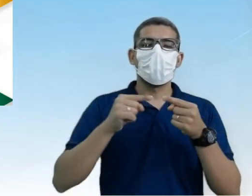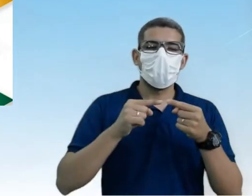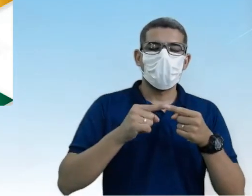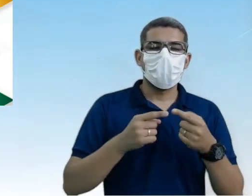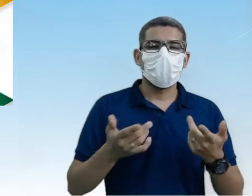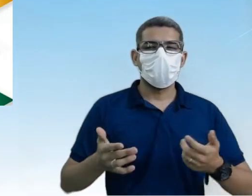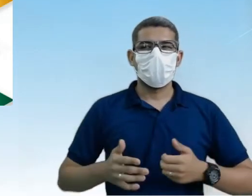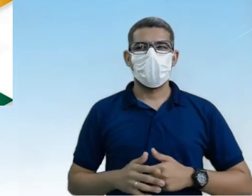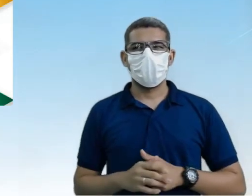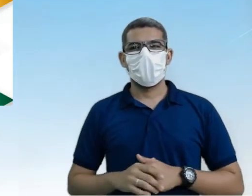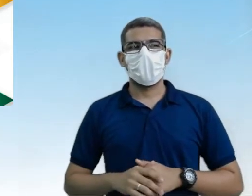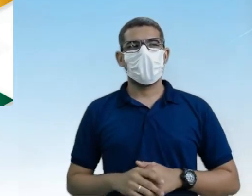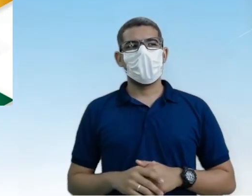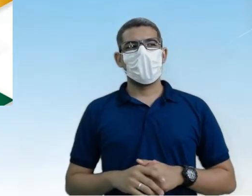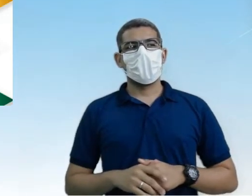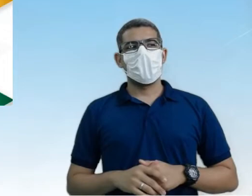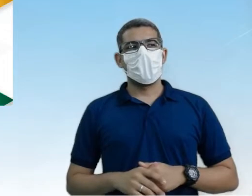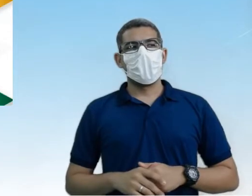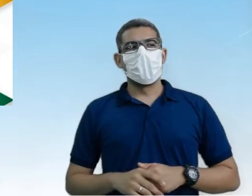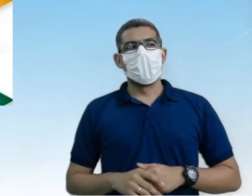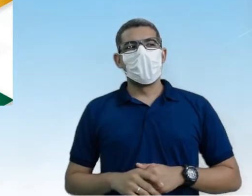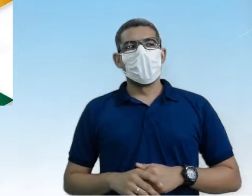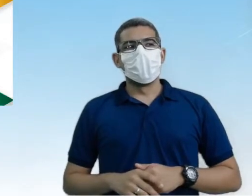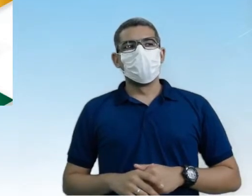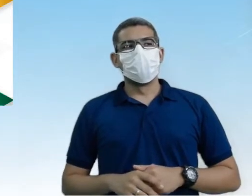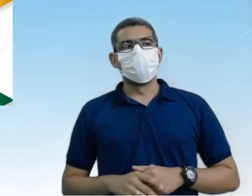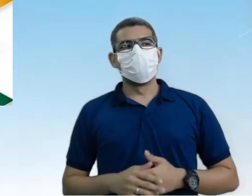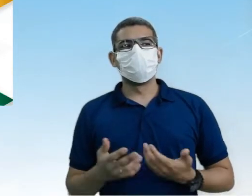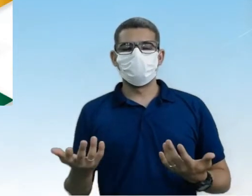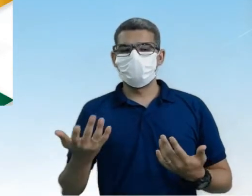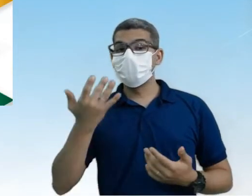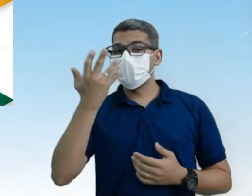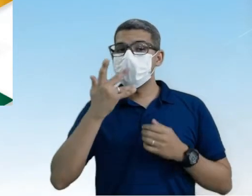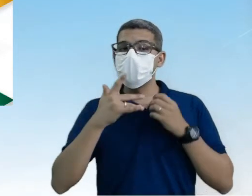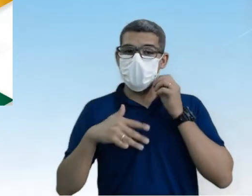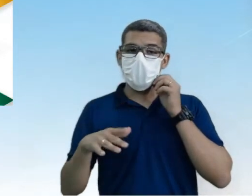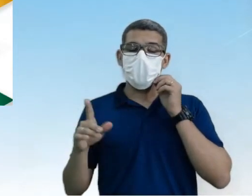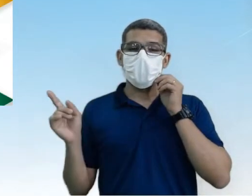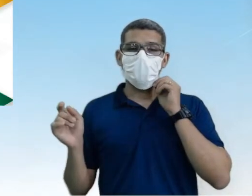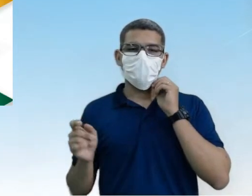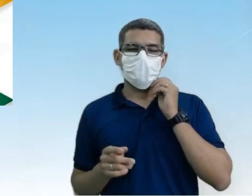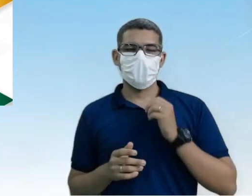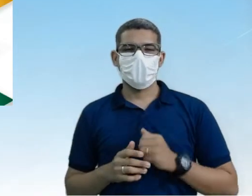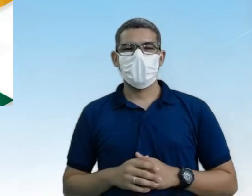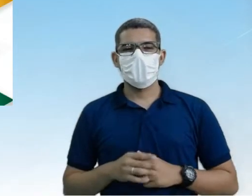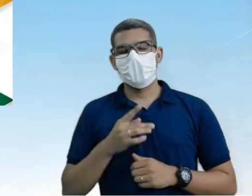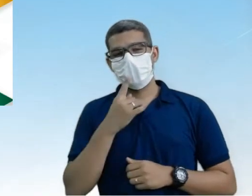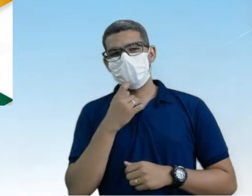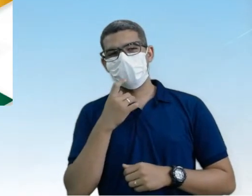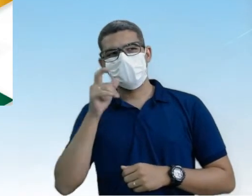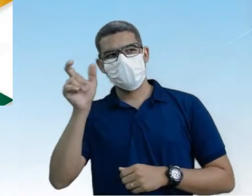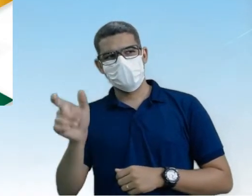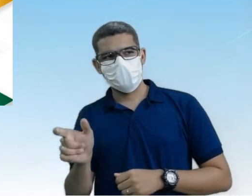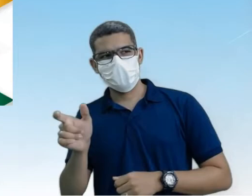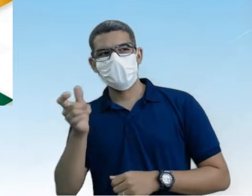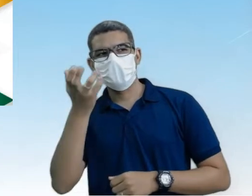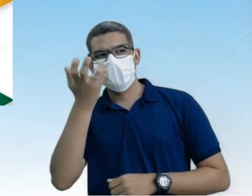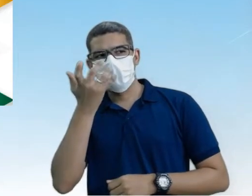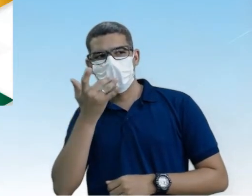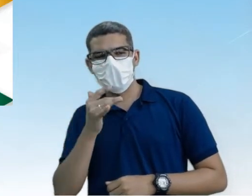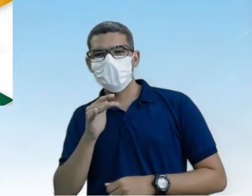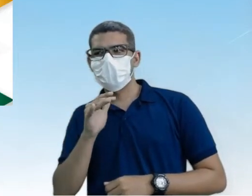comum? Eu coloquei aí destaque, primeiro, né, são crianças. Do lado vermelho a gente vê